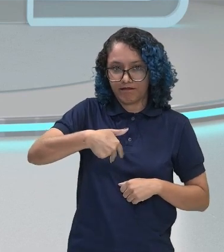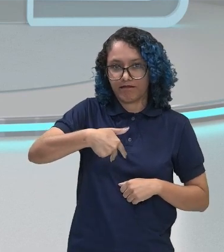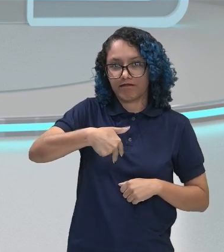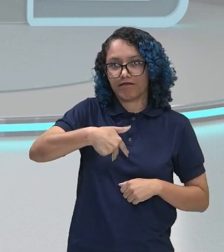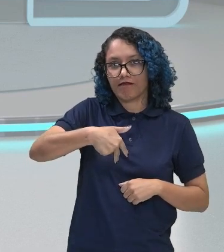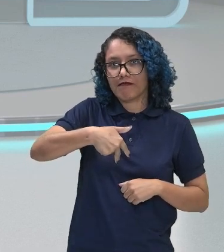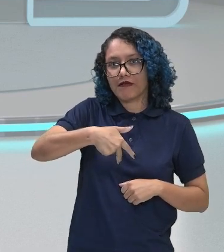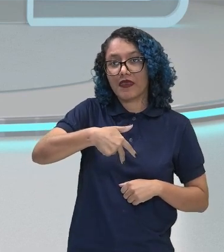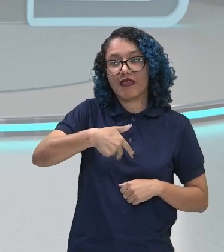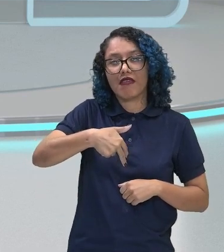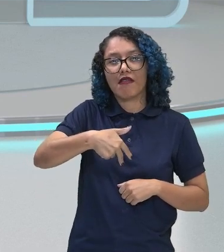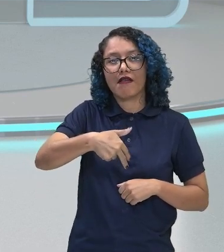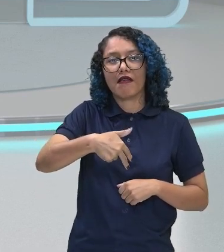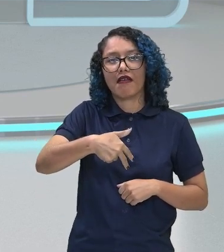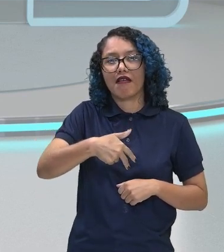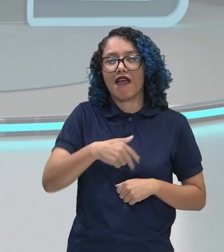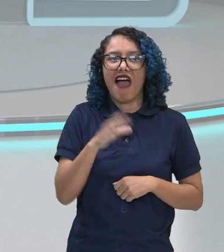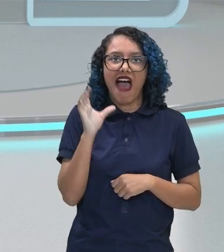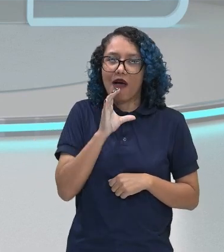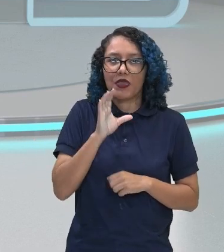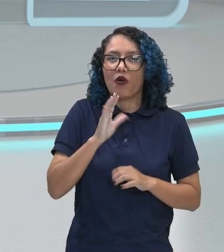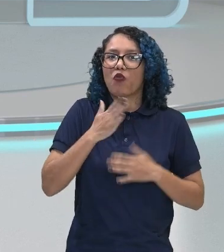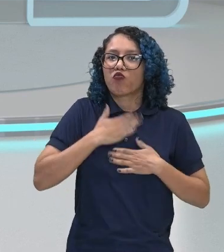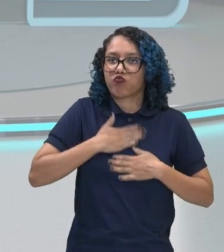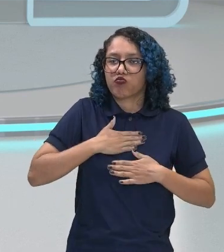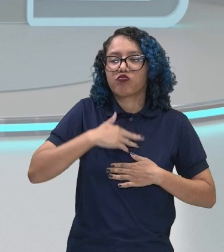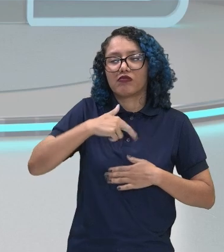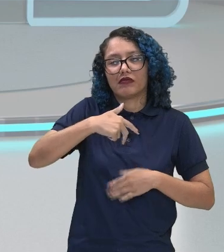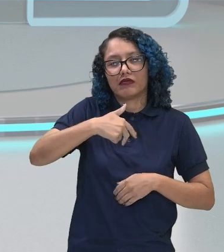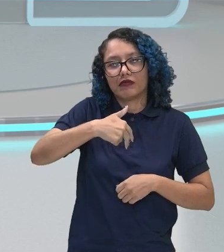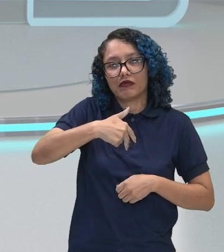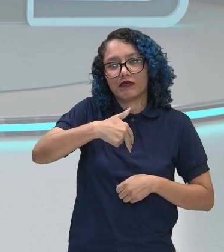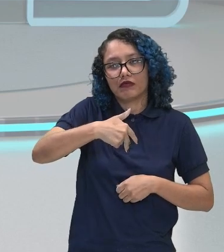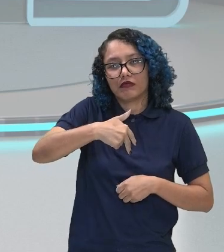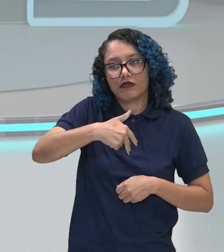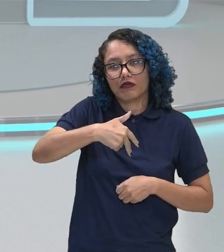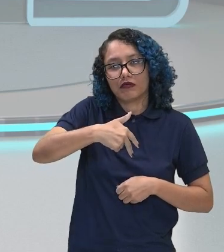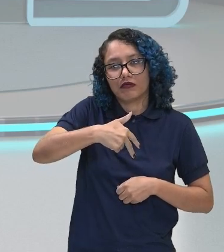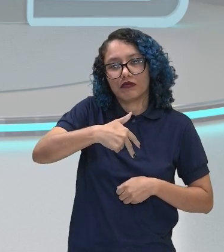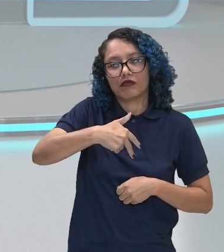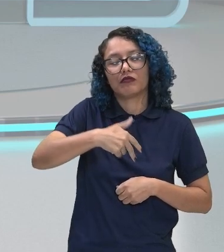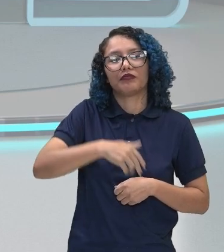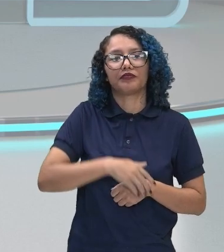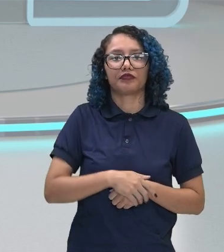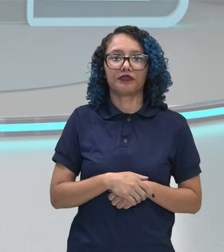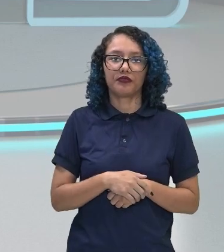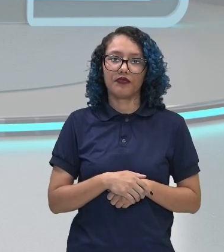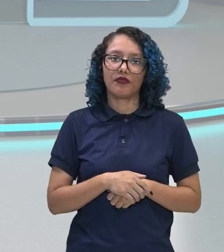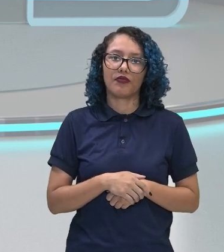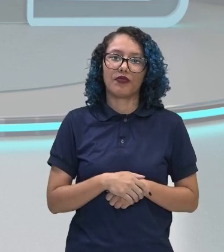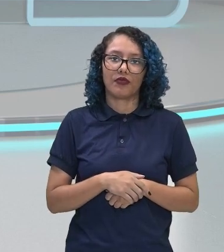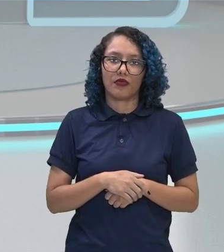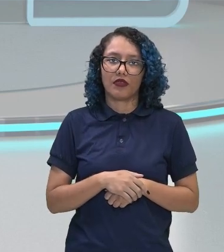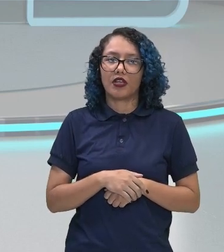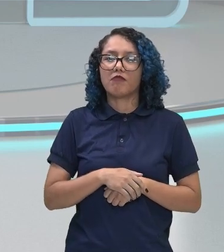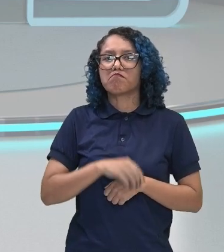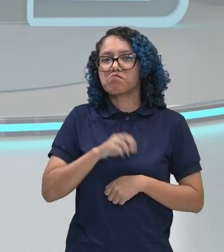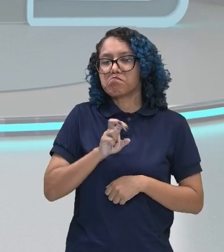se movimentou, como que ele caminhou. To school, né? Então, Tom walked slowly to school. O Tom caminhou ou